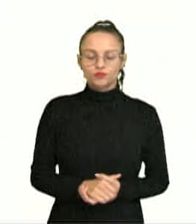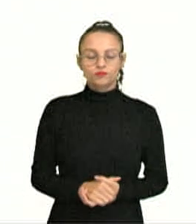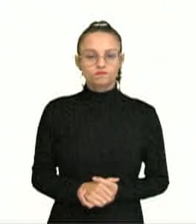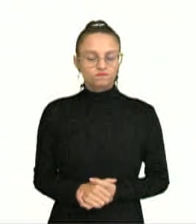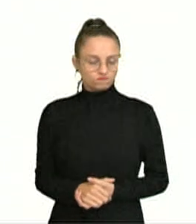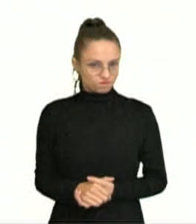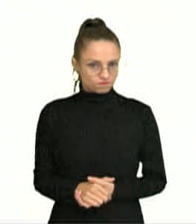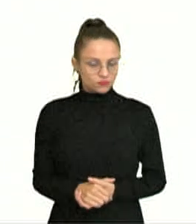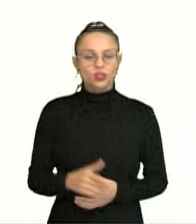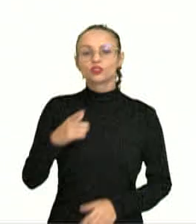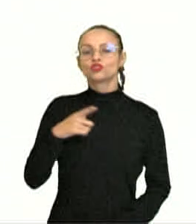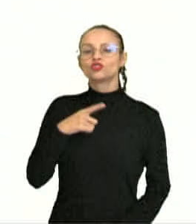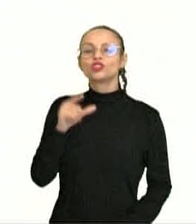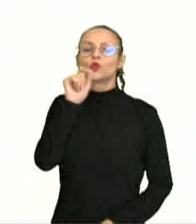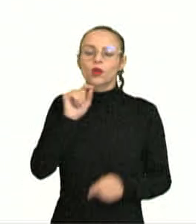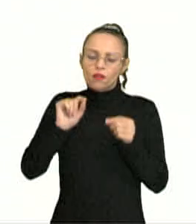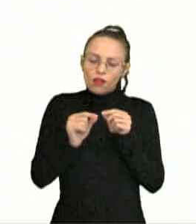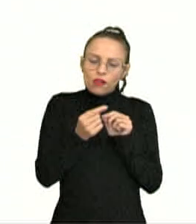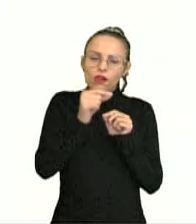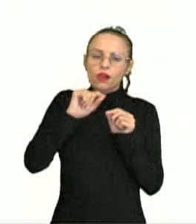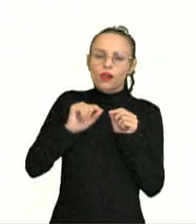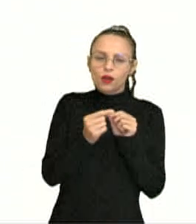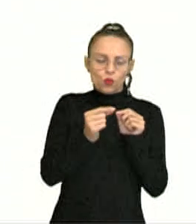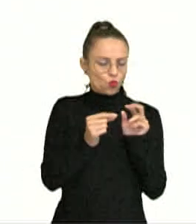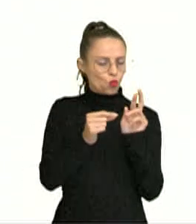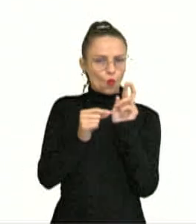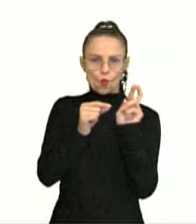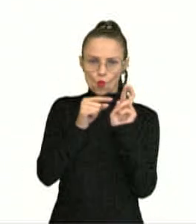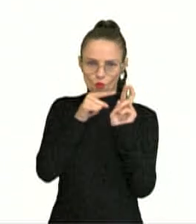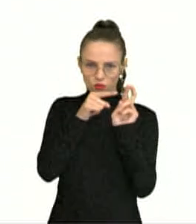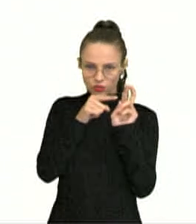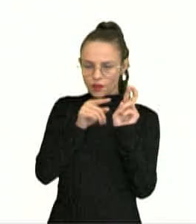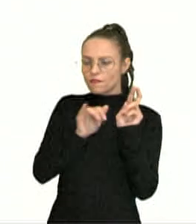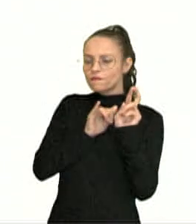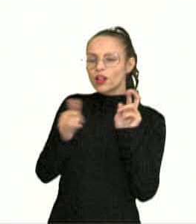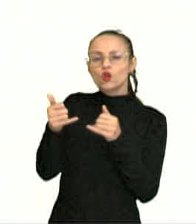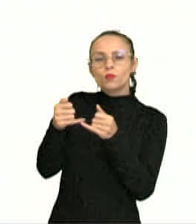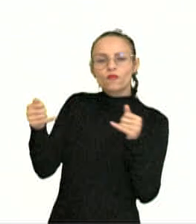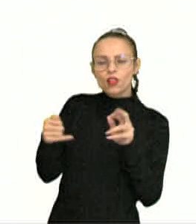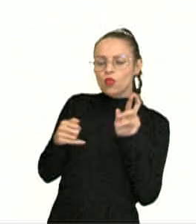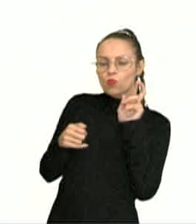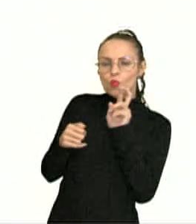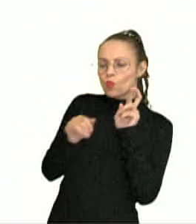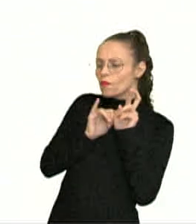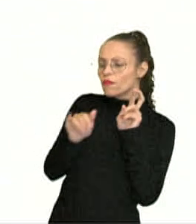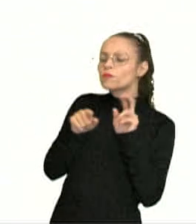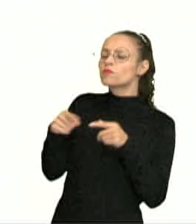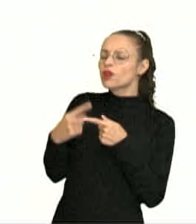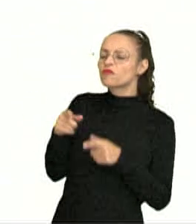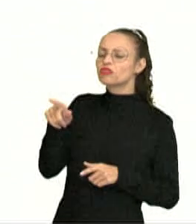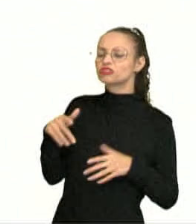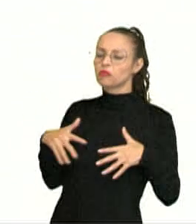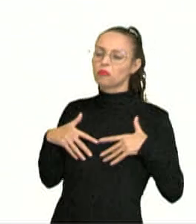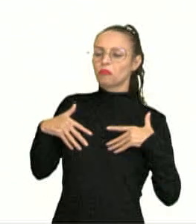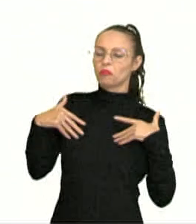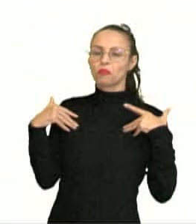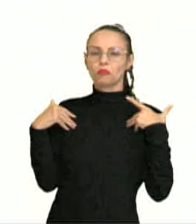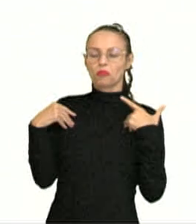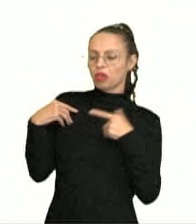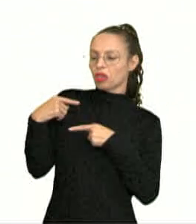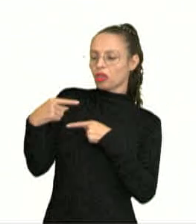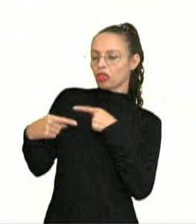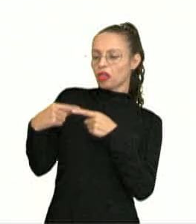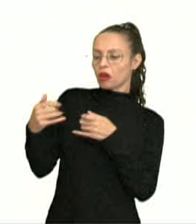uma vez uma agulha que disse ao novelo de linha: "Por que está você com esse ar, toda cheia de si, toda